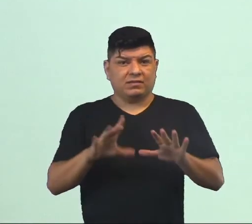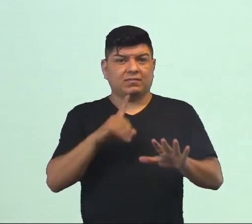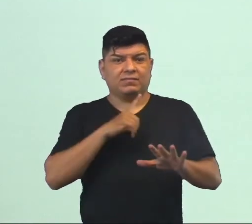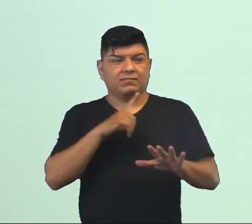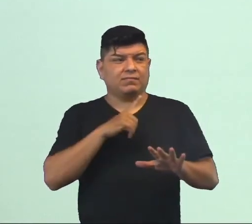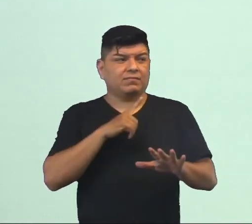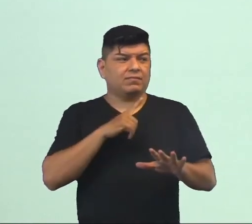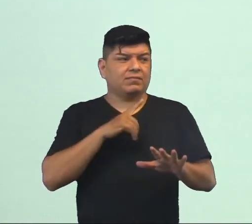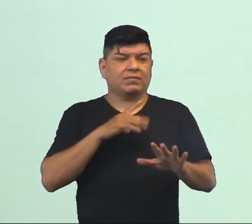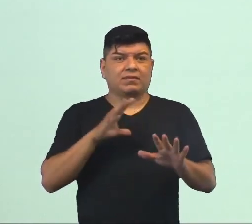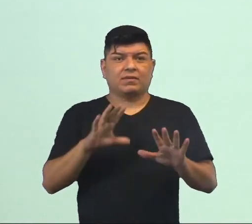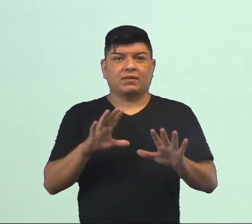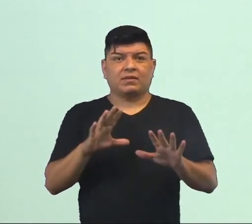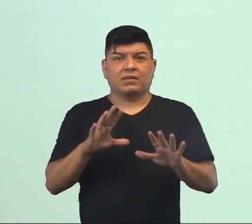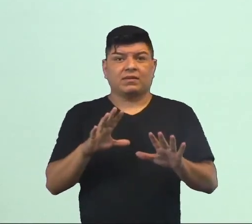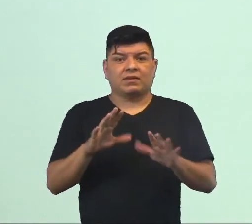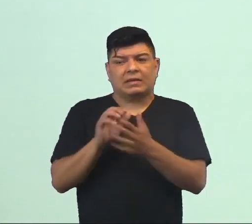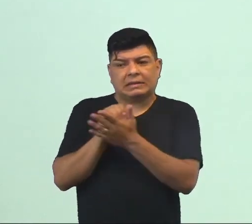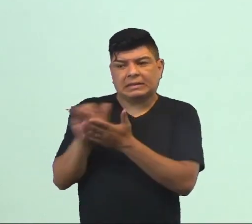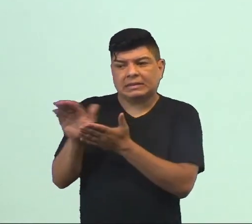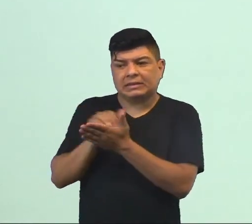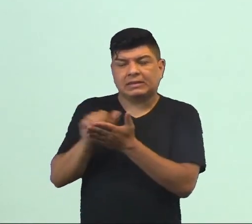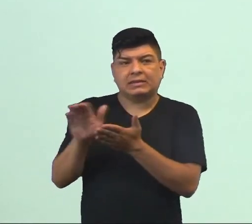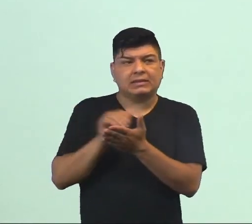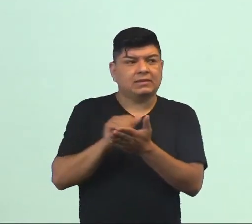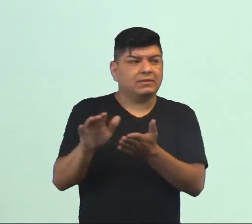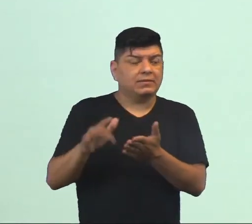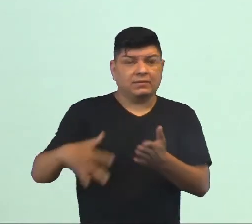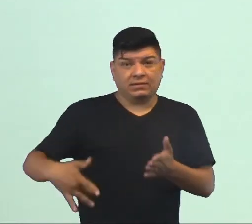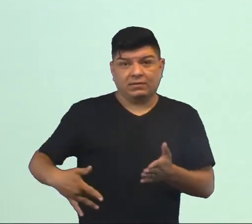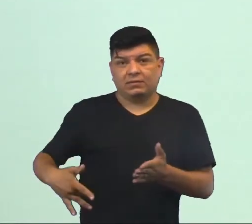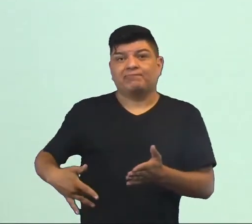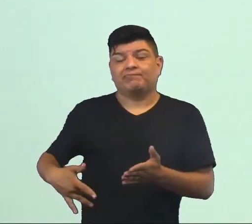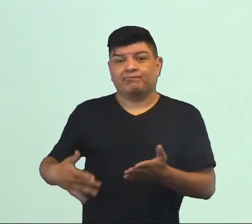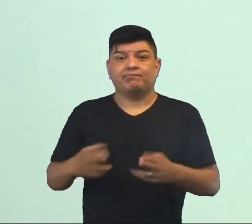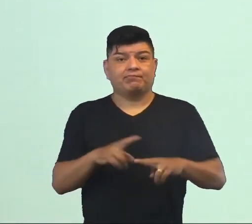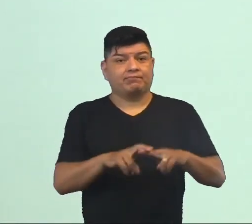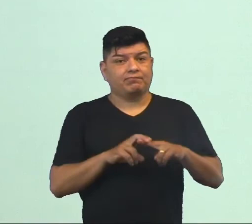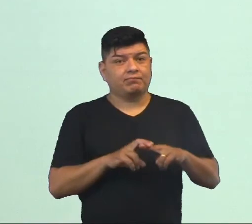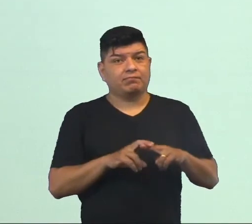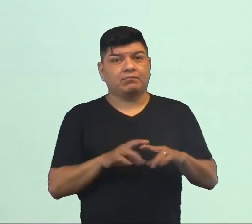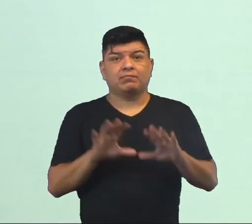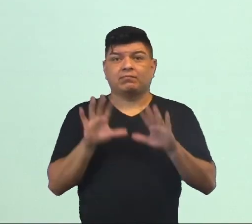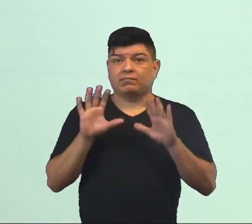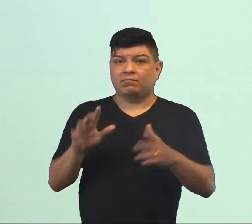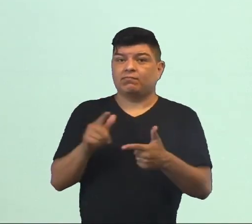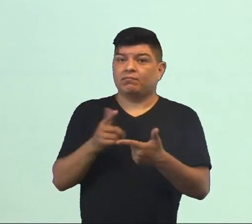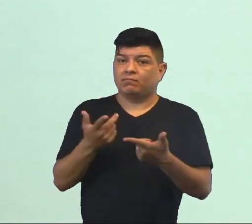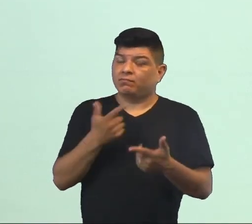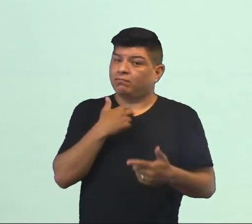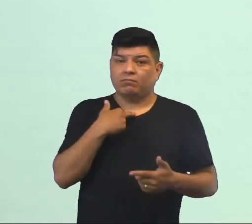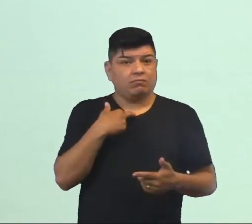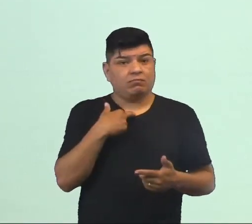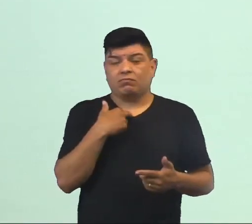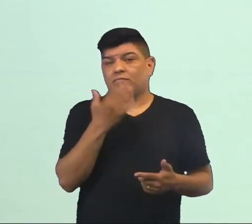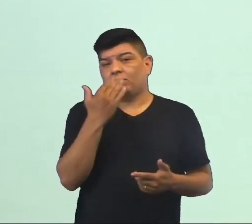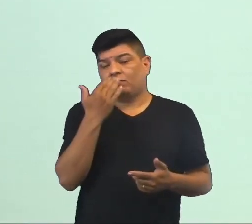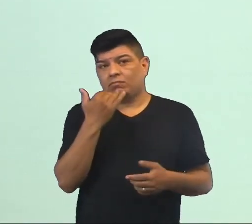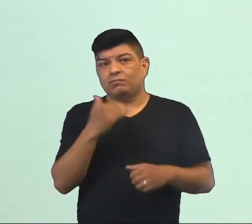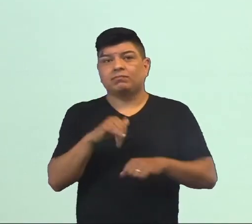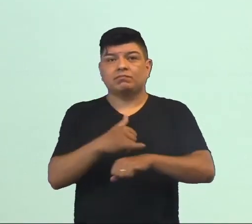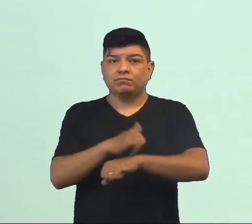problemas, vamos ter até que retirar esse órgão do nosso corpo. Então, aí mesmo que nós não vamos poder comer